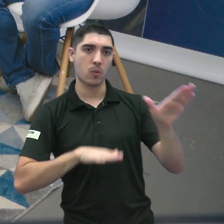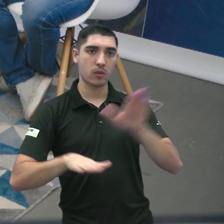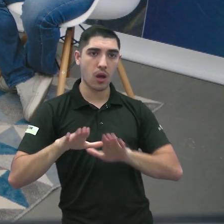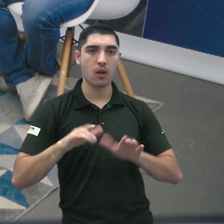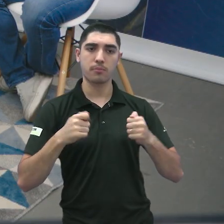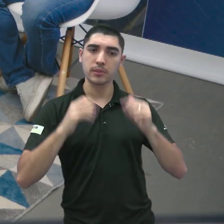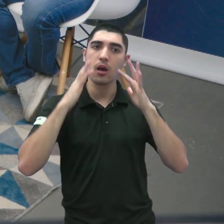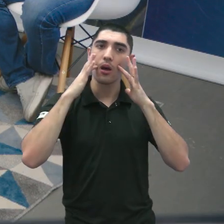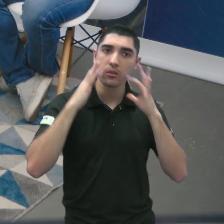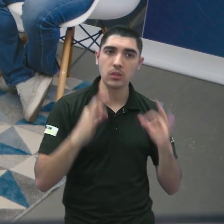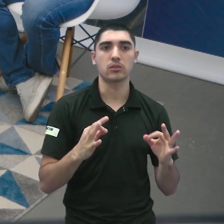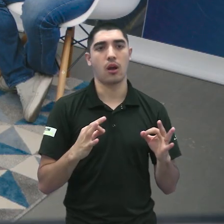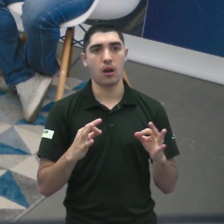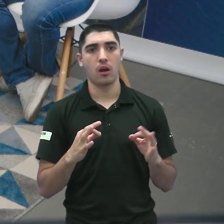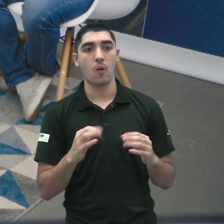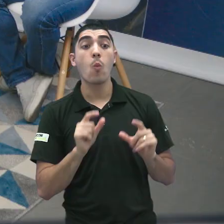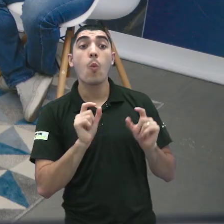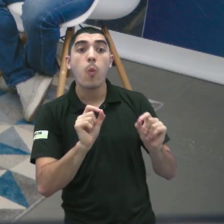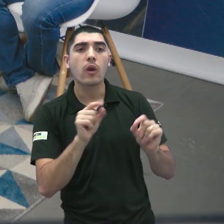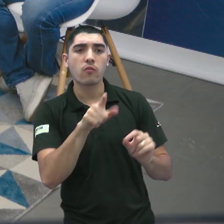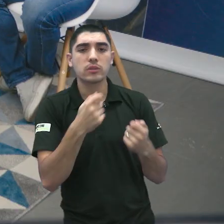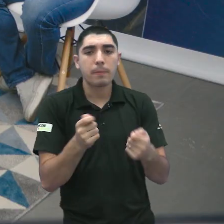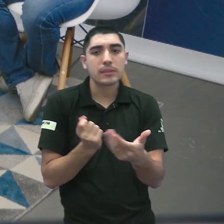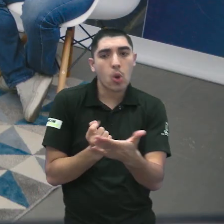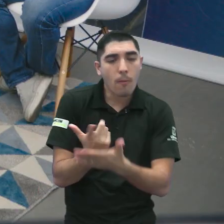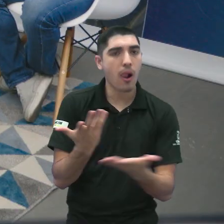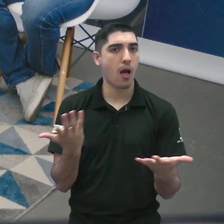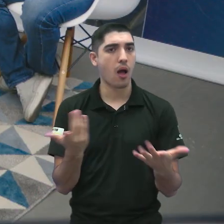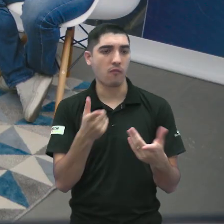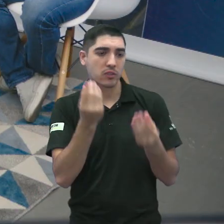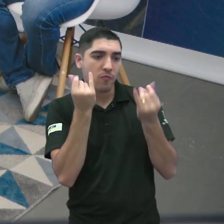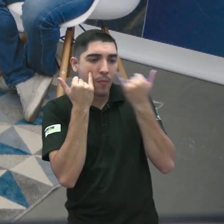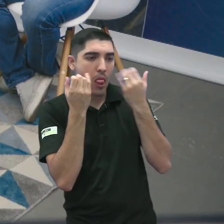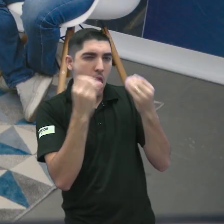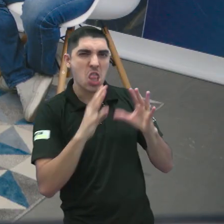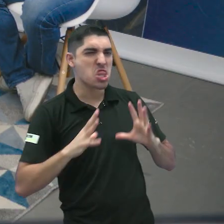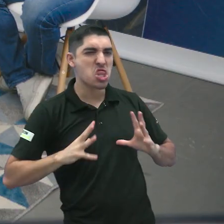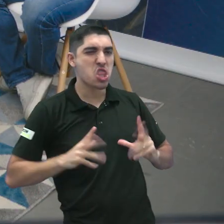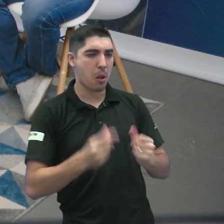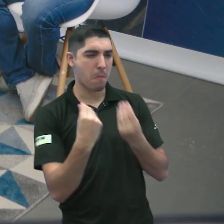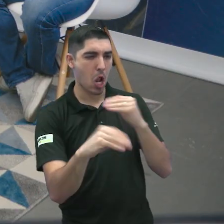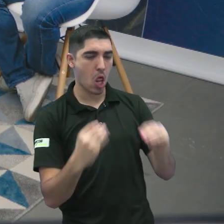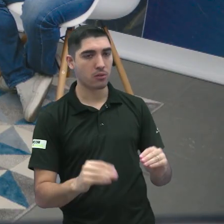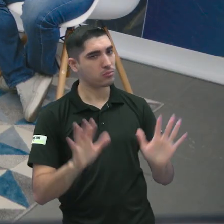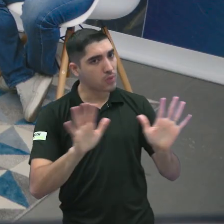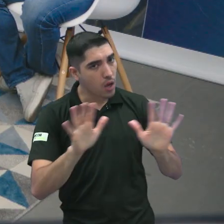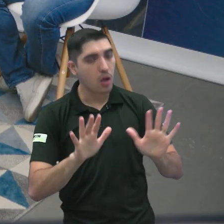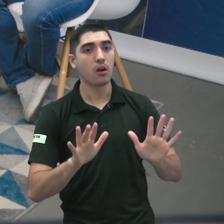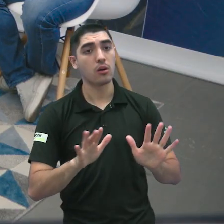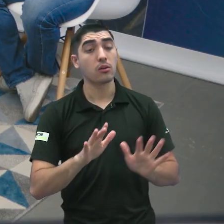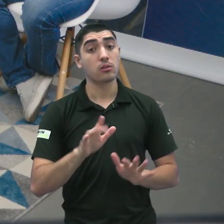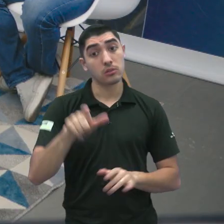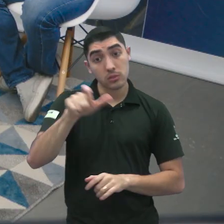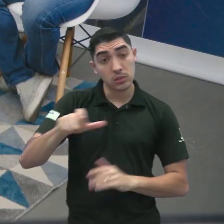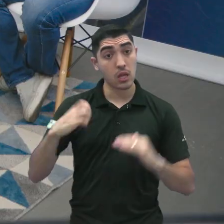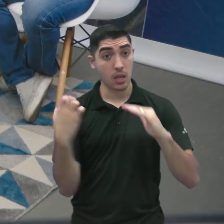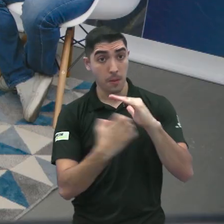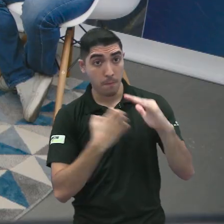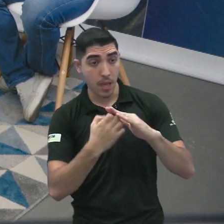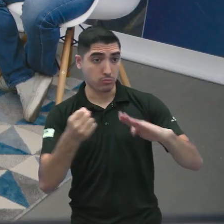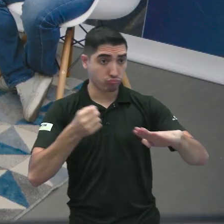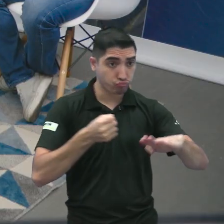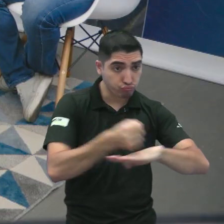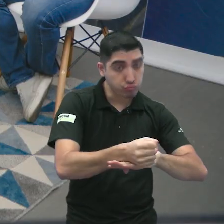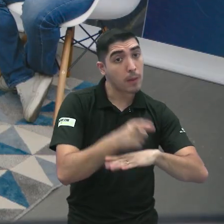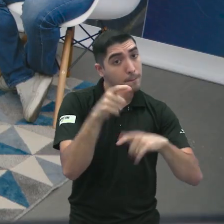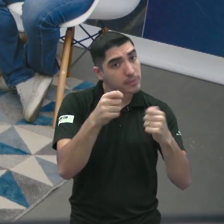ter atenção e ver o que realmente a gente está precisando e aos que estão, né, entrando no mercado, se